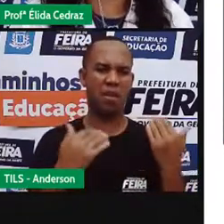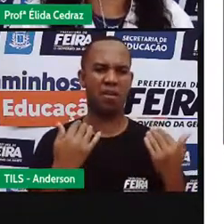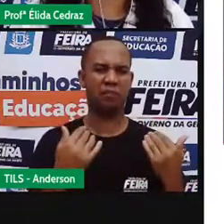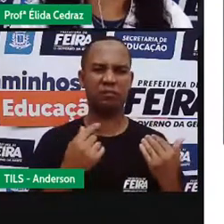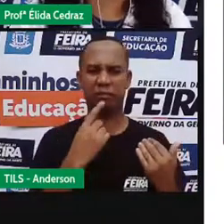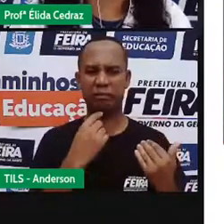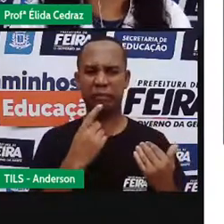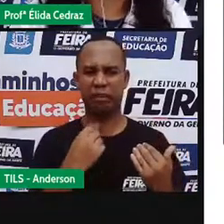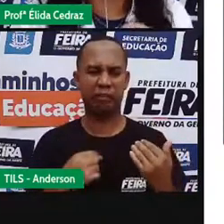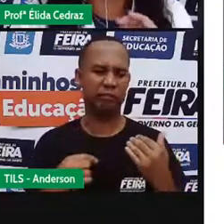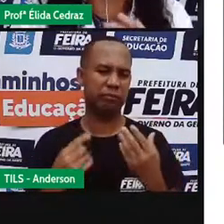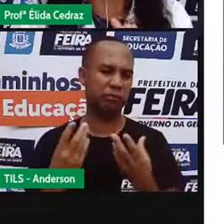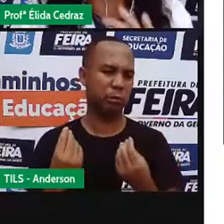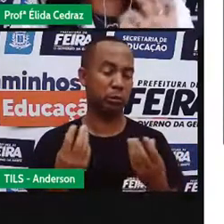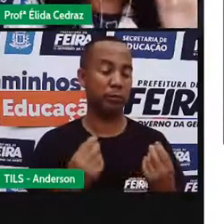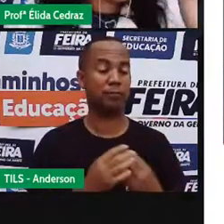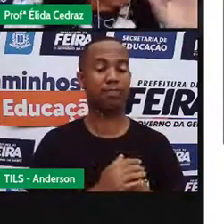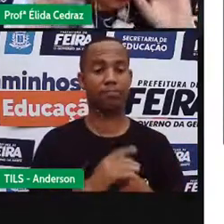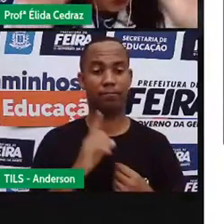morreram para